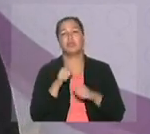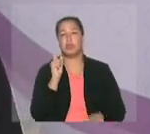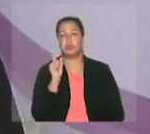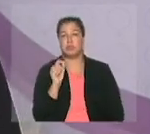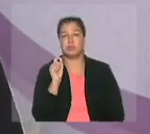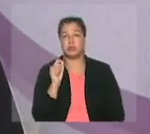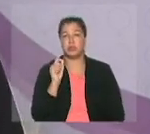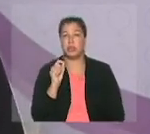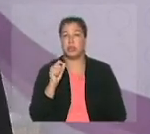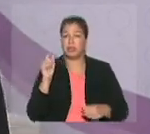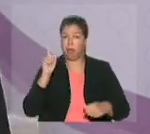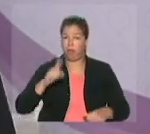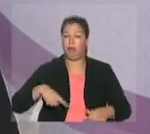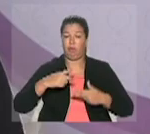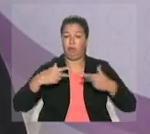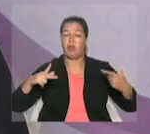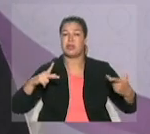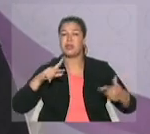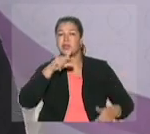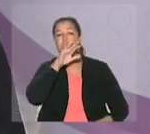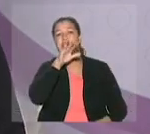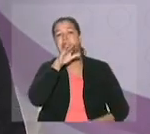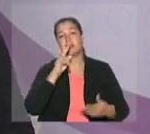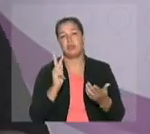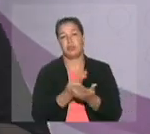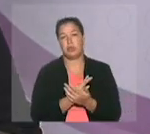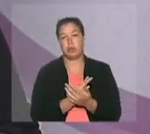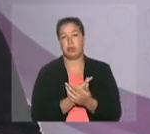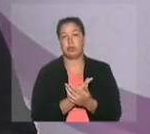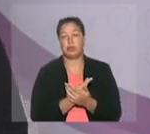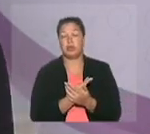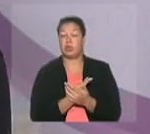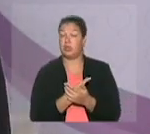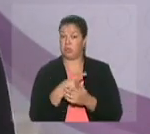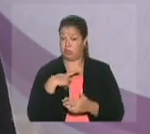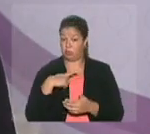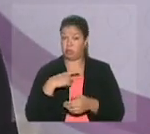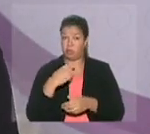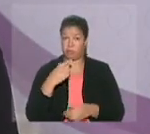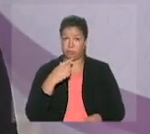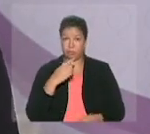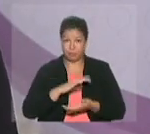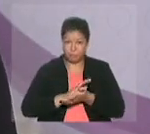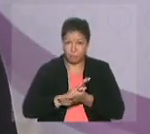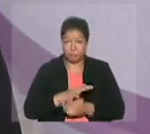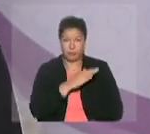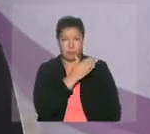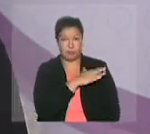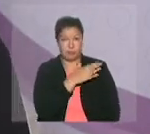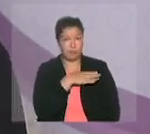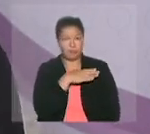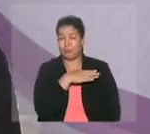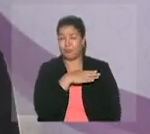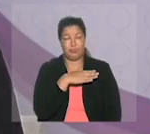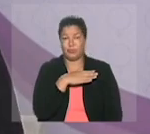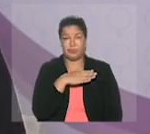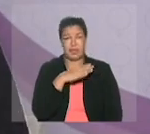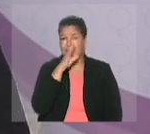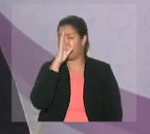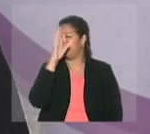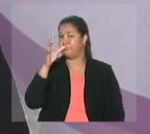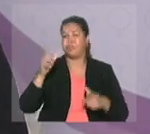faz com que essas coisas aconteçam. E é o preconceito que você tem, você vai levar para onde você vai. E aí são